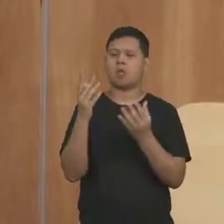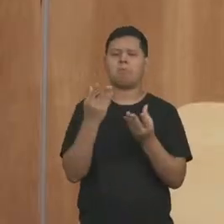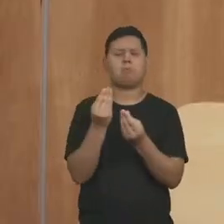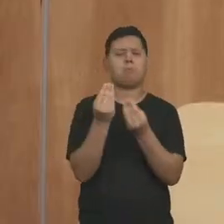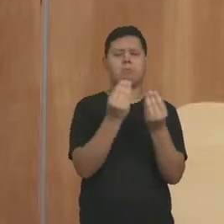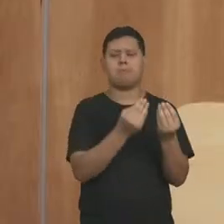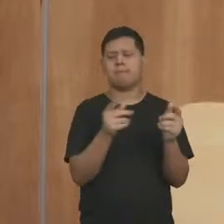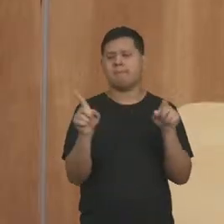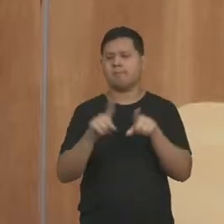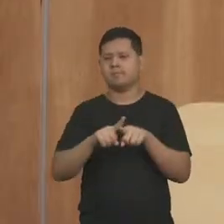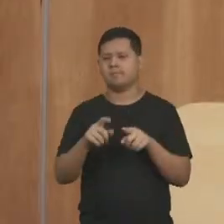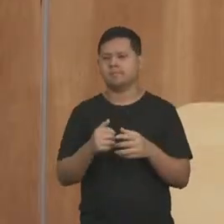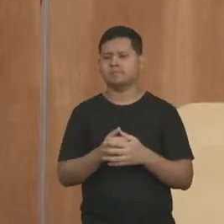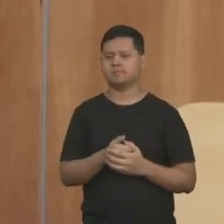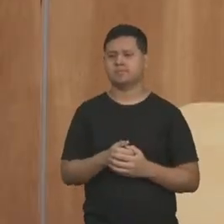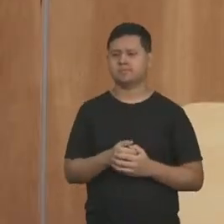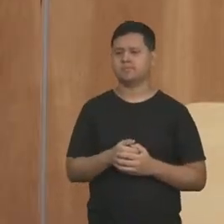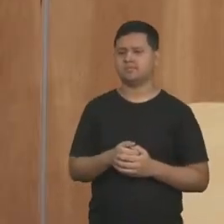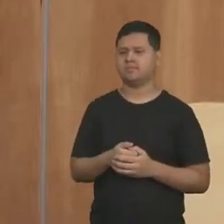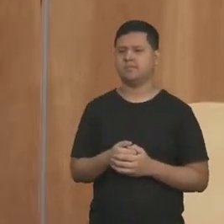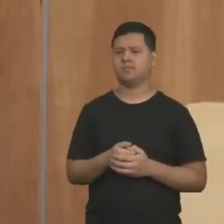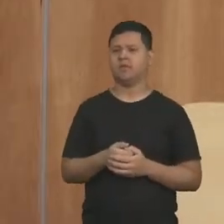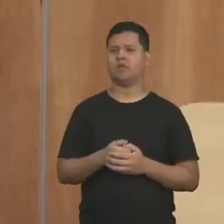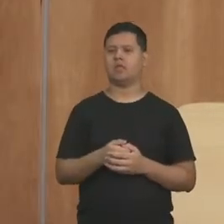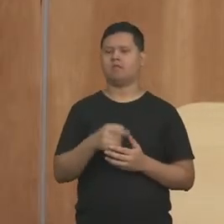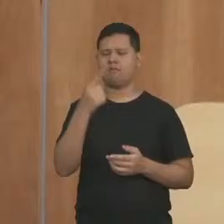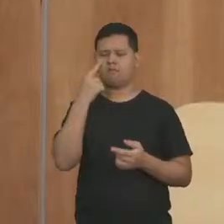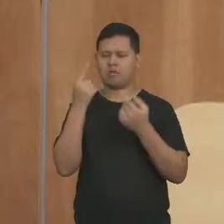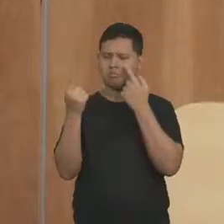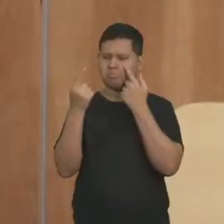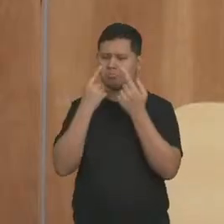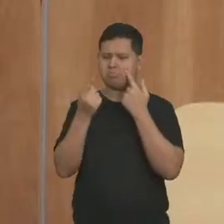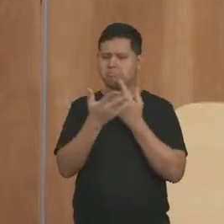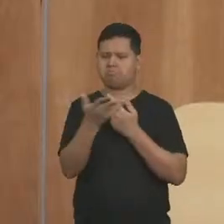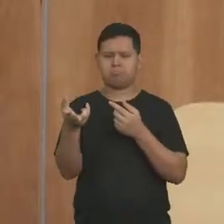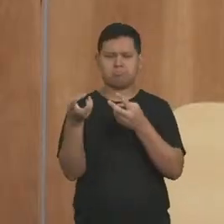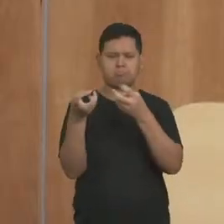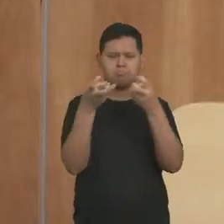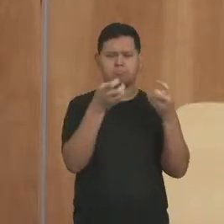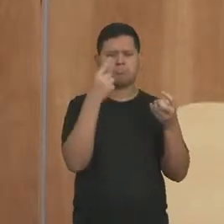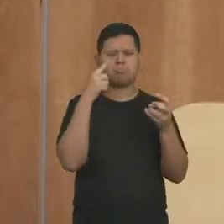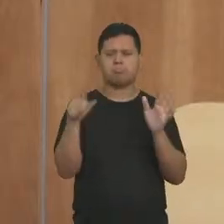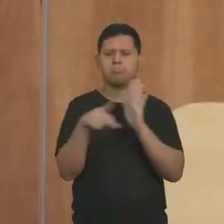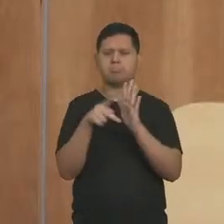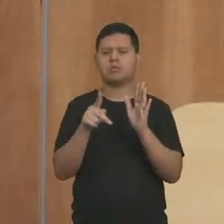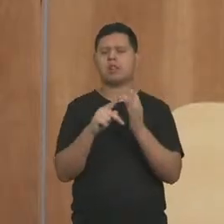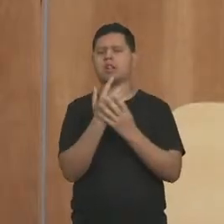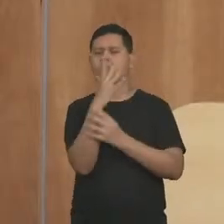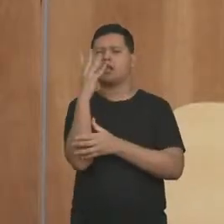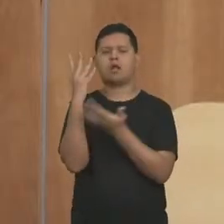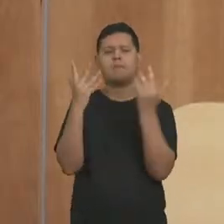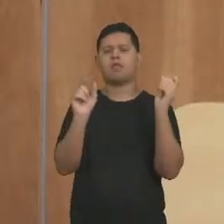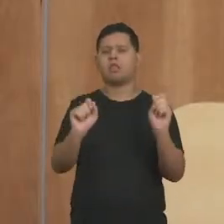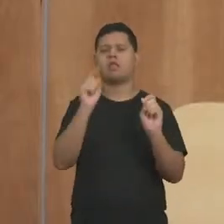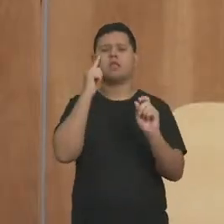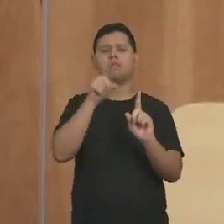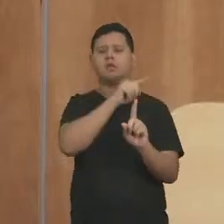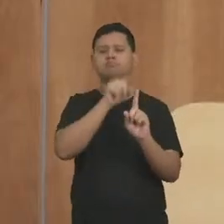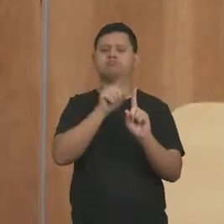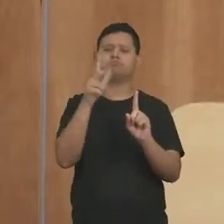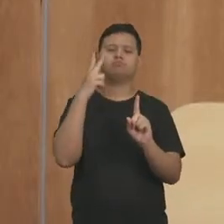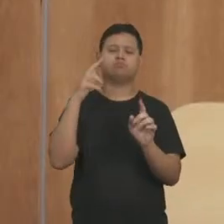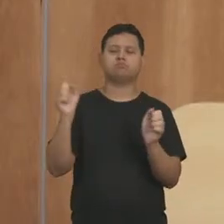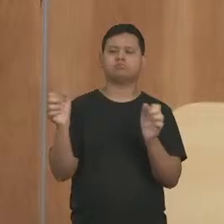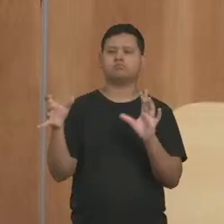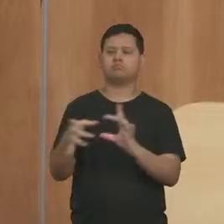disso. Manifestar sobre aspecto de interesse local no processo de licenciamento ambiental, de competência do Estado ou da